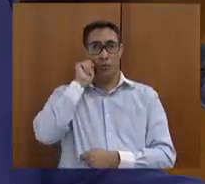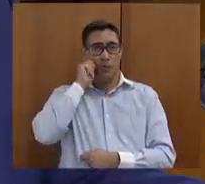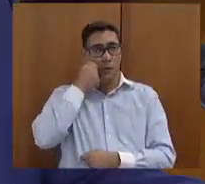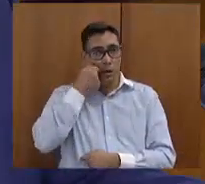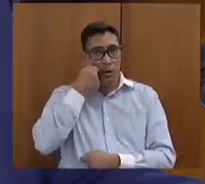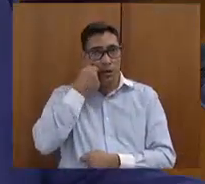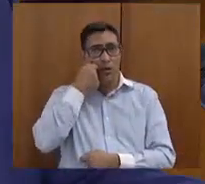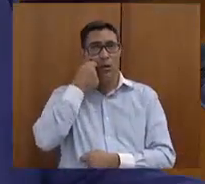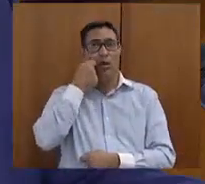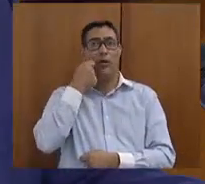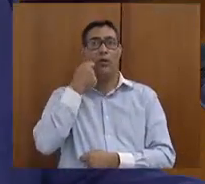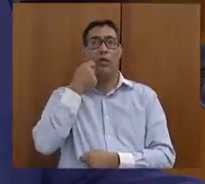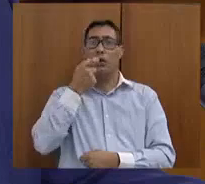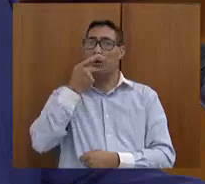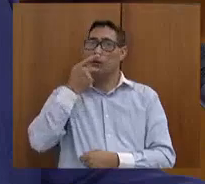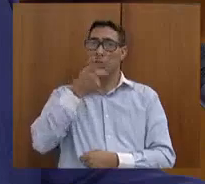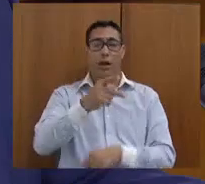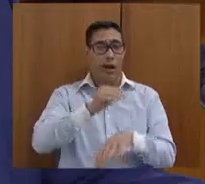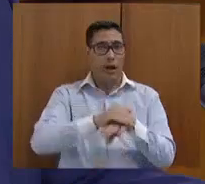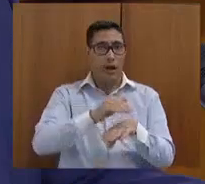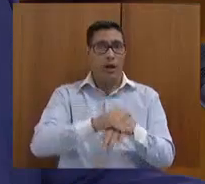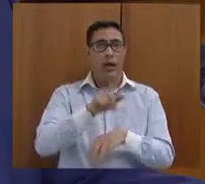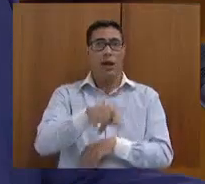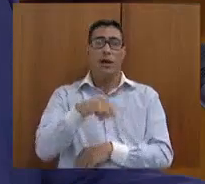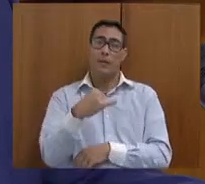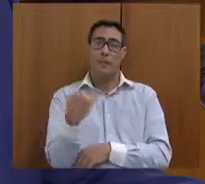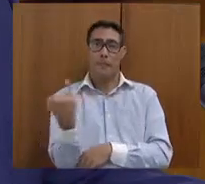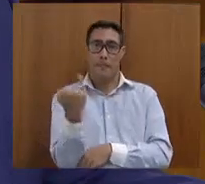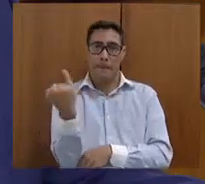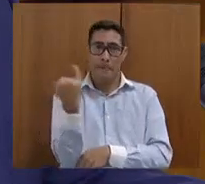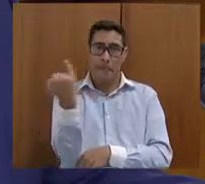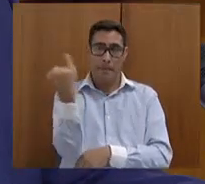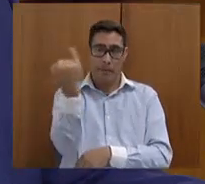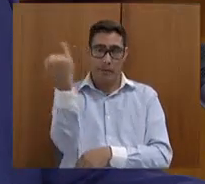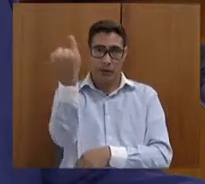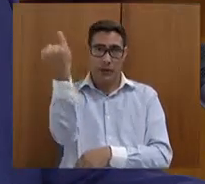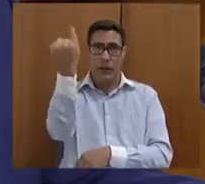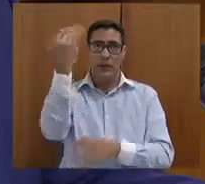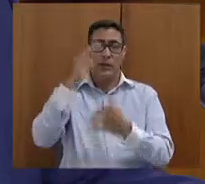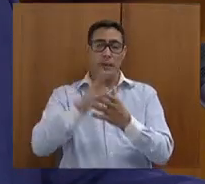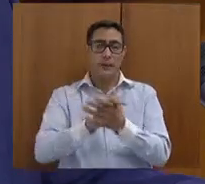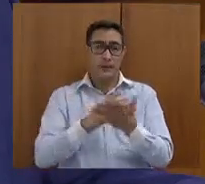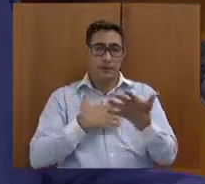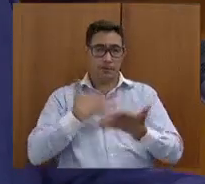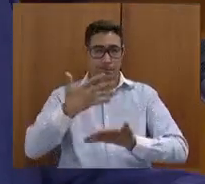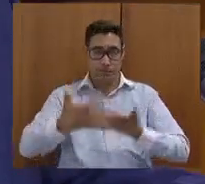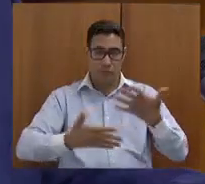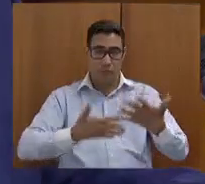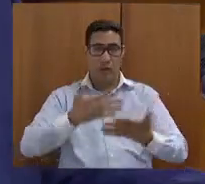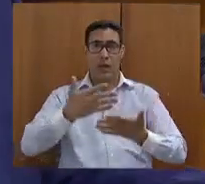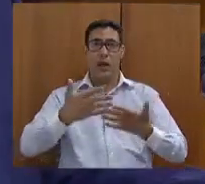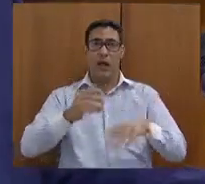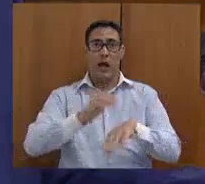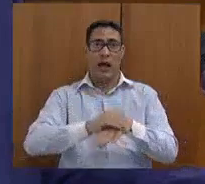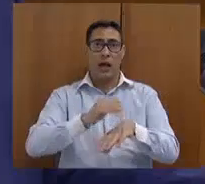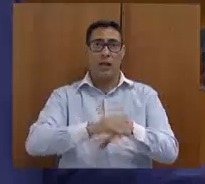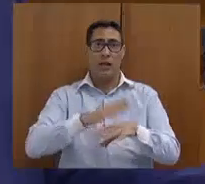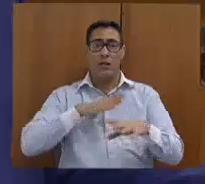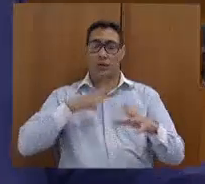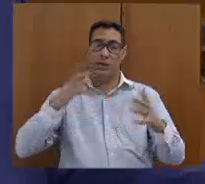e quero dizer que é muito importante a gente não reproduzir violências